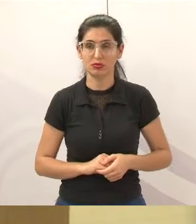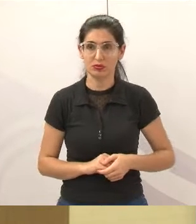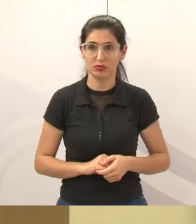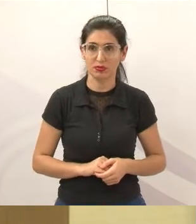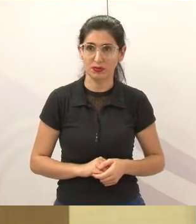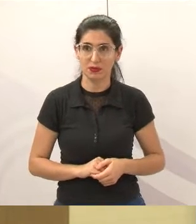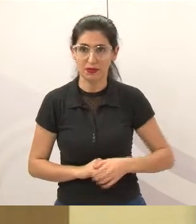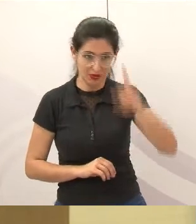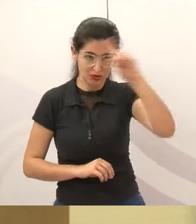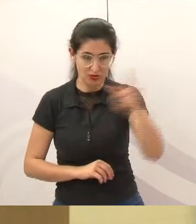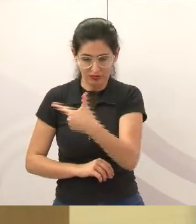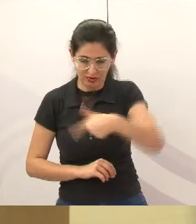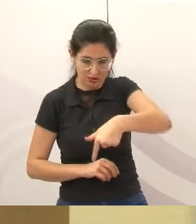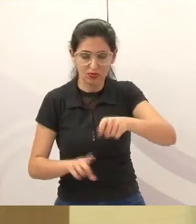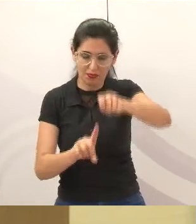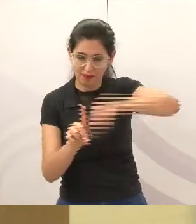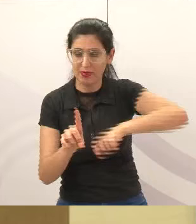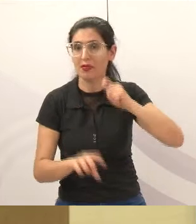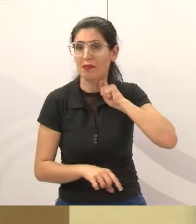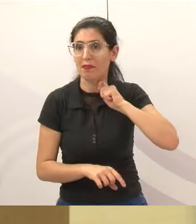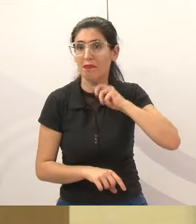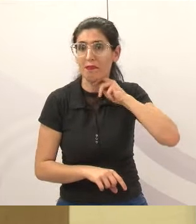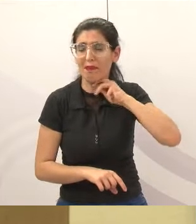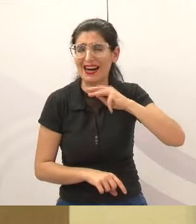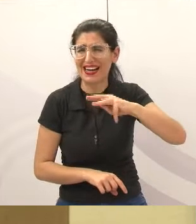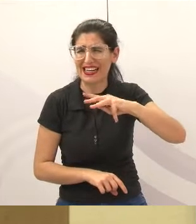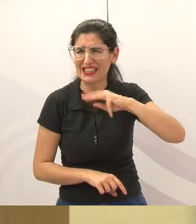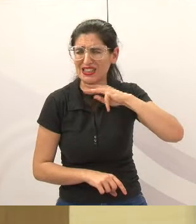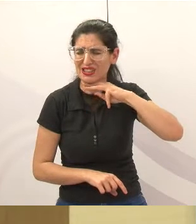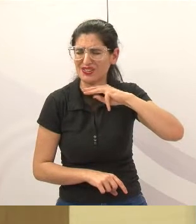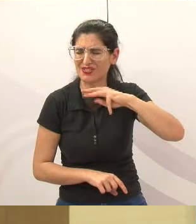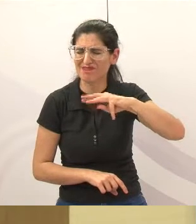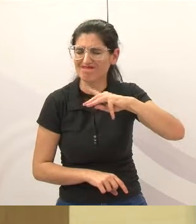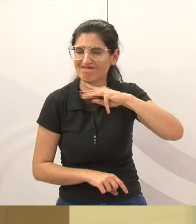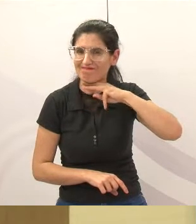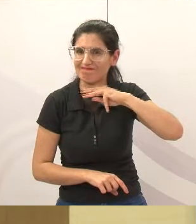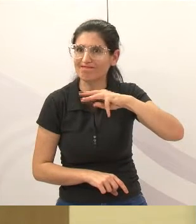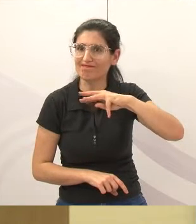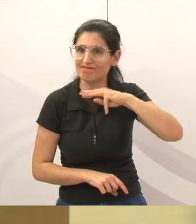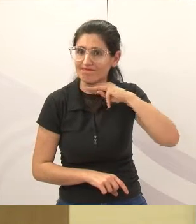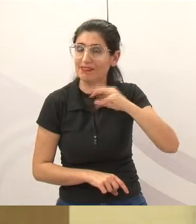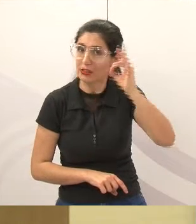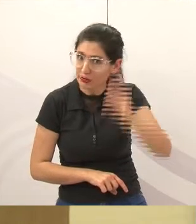foi feito no dia 27 de março, onde foi retratado todas essas